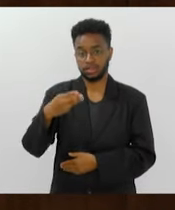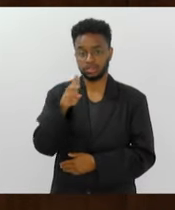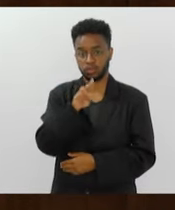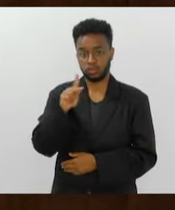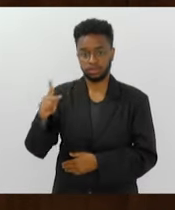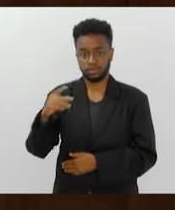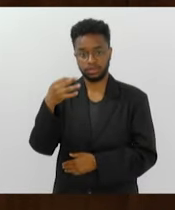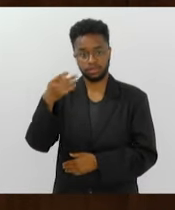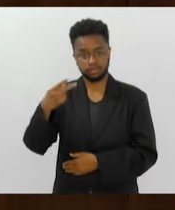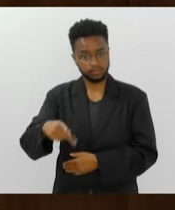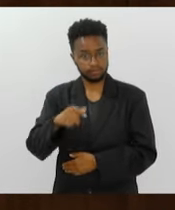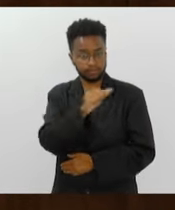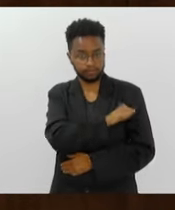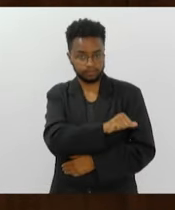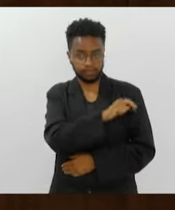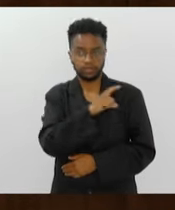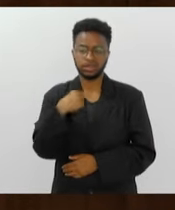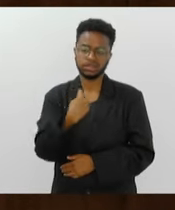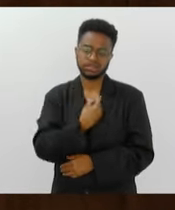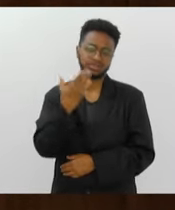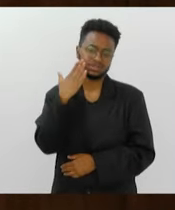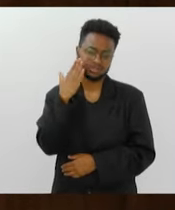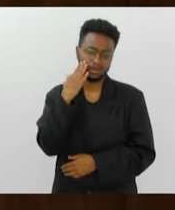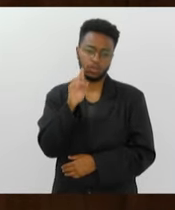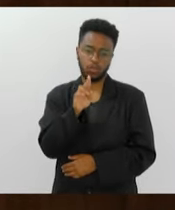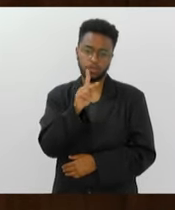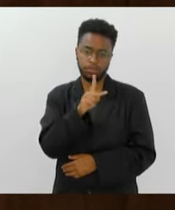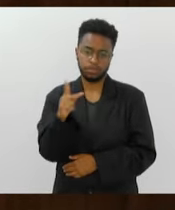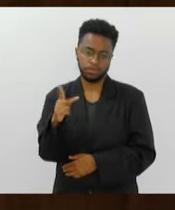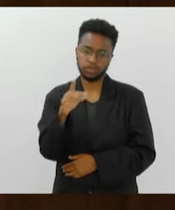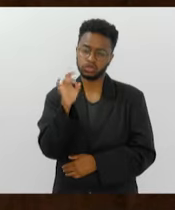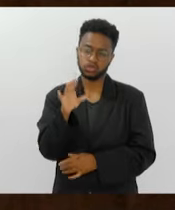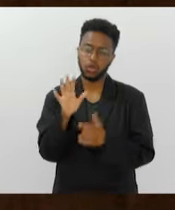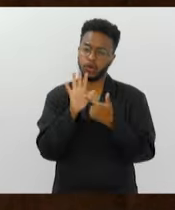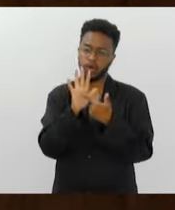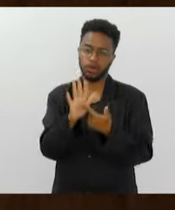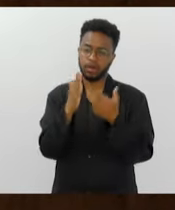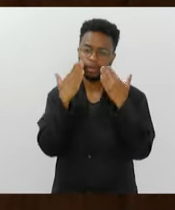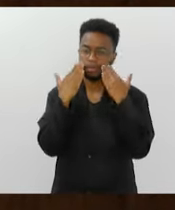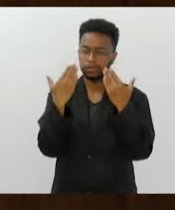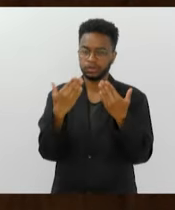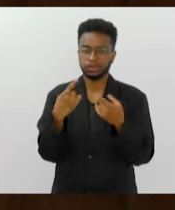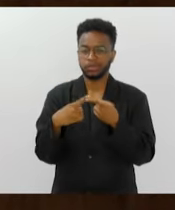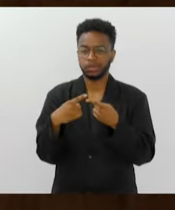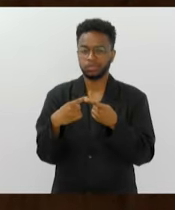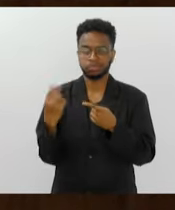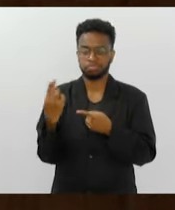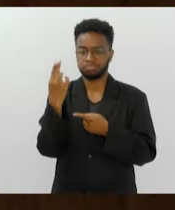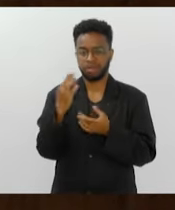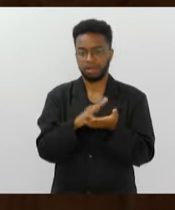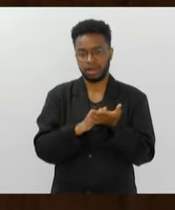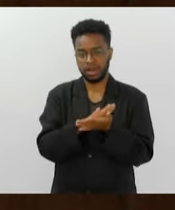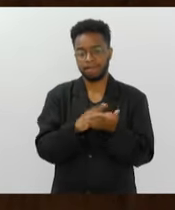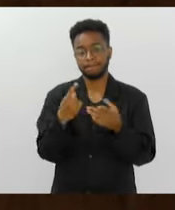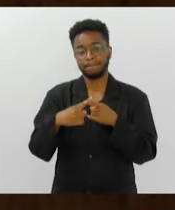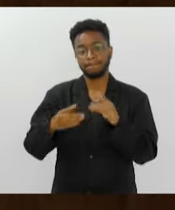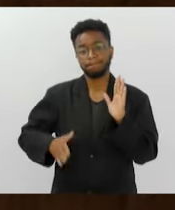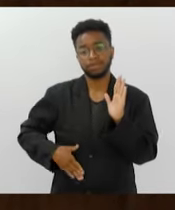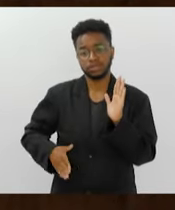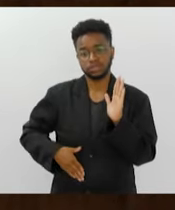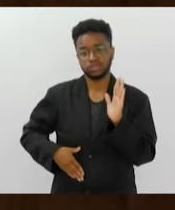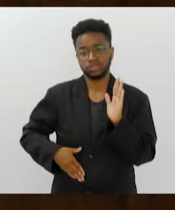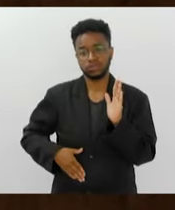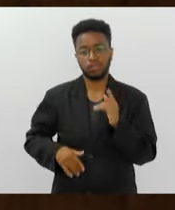Janeiro nós sabemos que as upps elas estão lá só de forma ilustrativa não servem para nada porque os bandidos passam